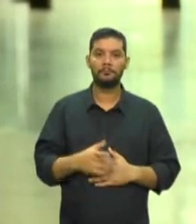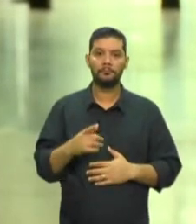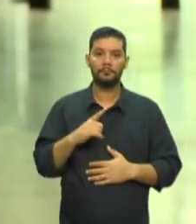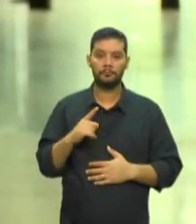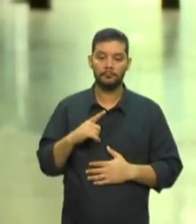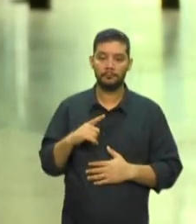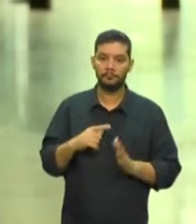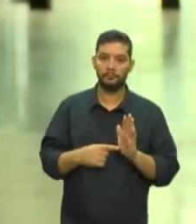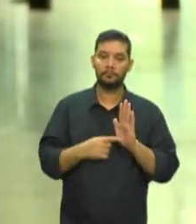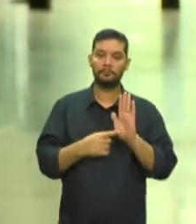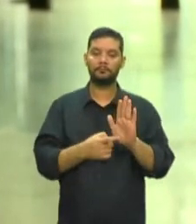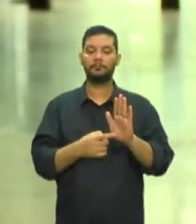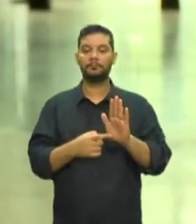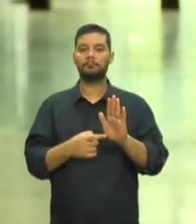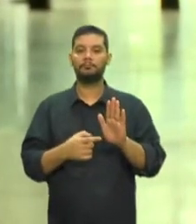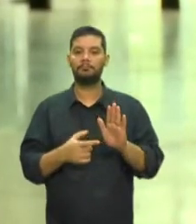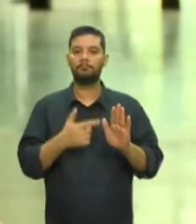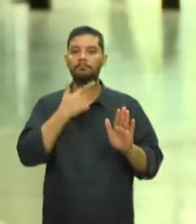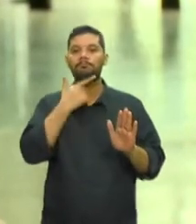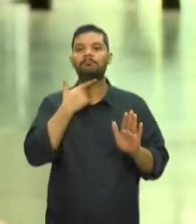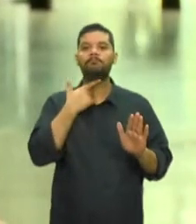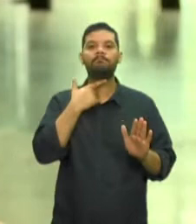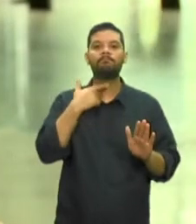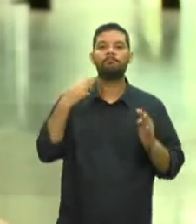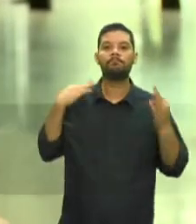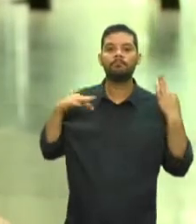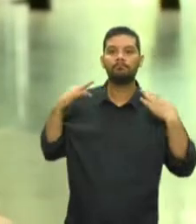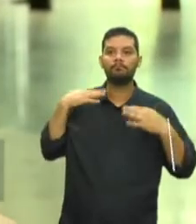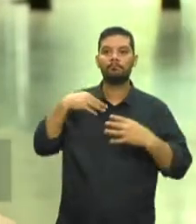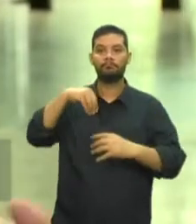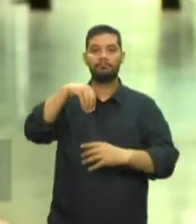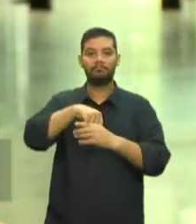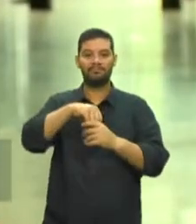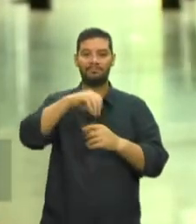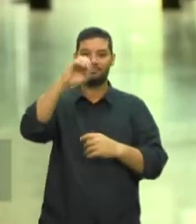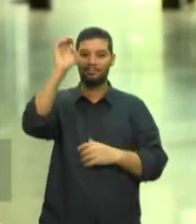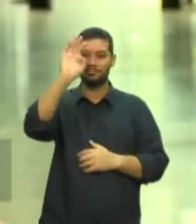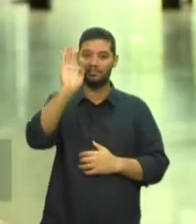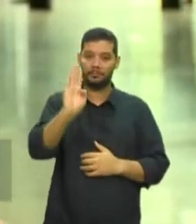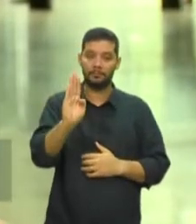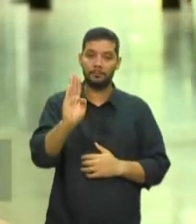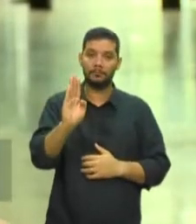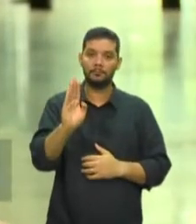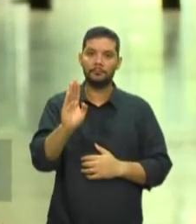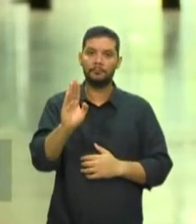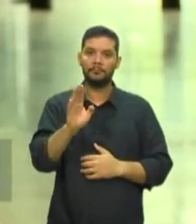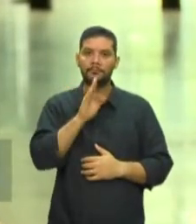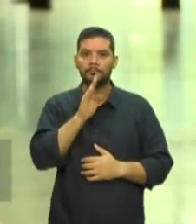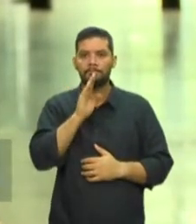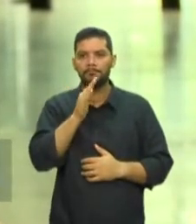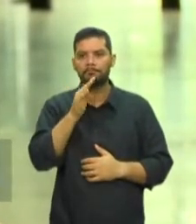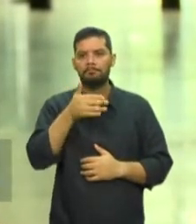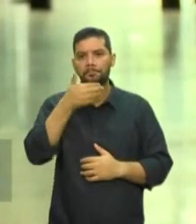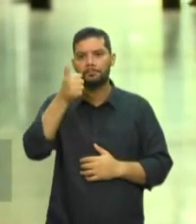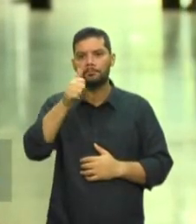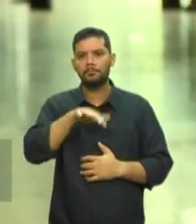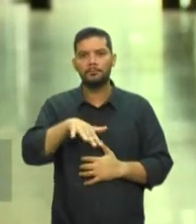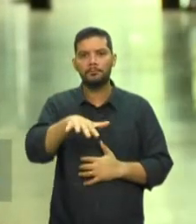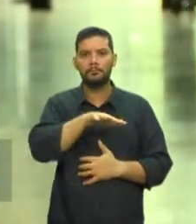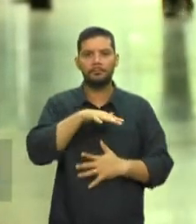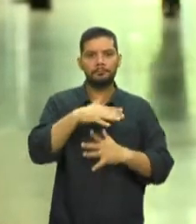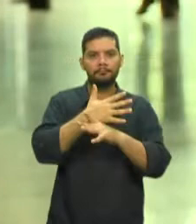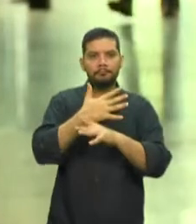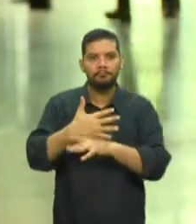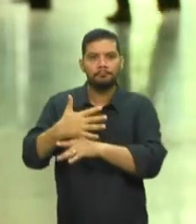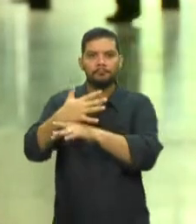a vontade das pessoas em sair para fazer o turismo interno, né? Conhecer melhor a sua cidade, sua região e seu país.